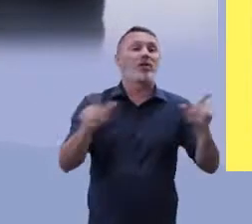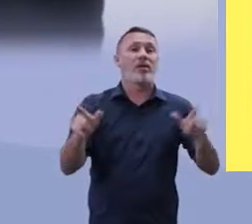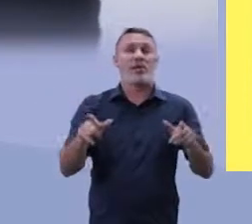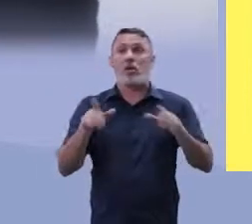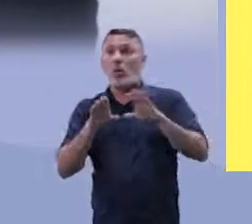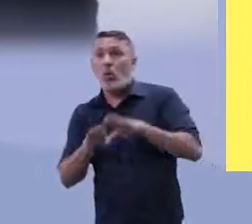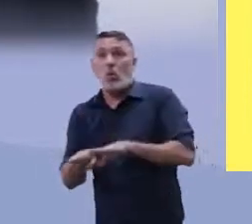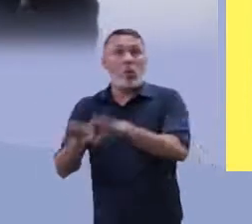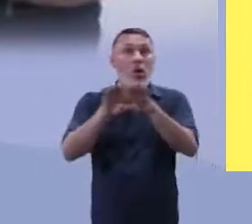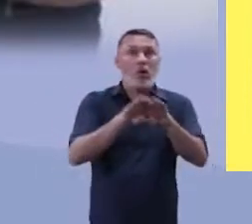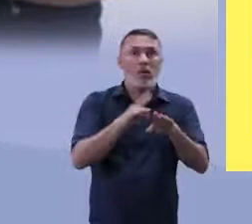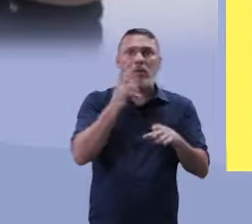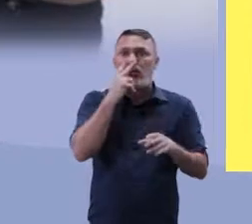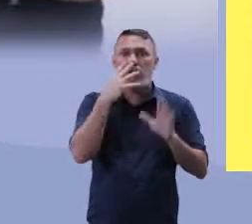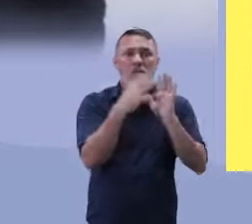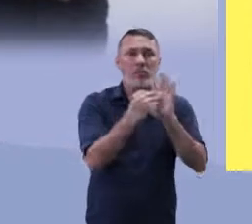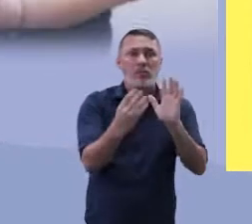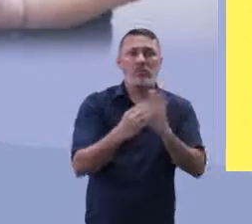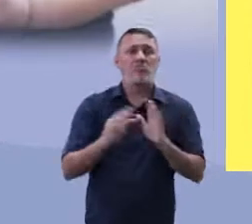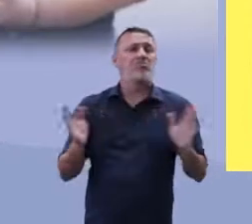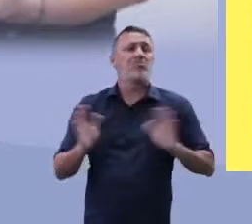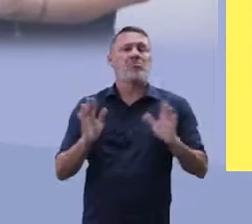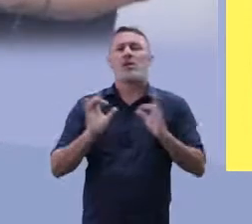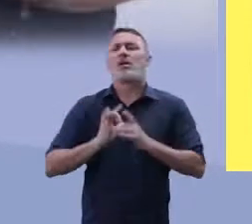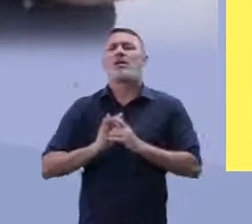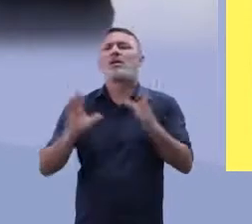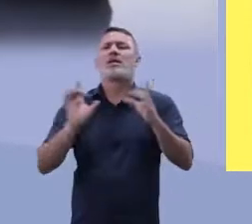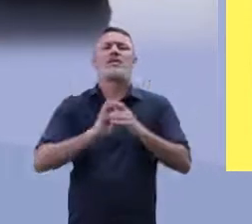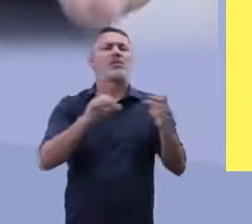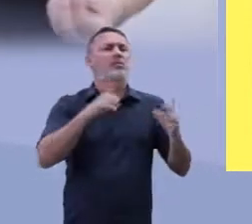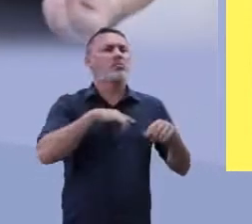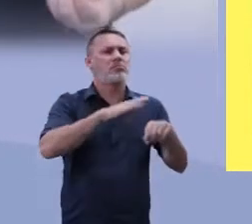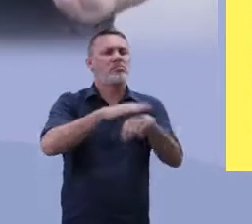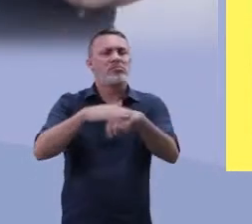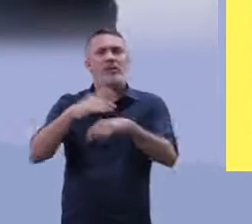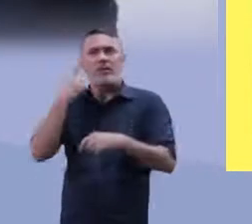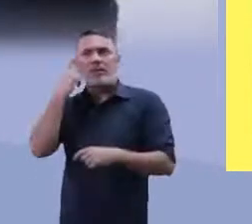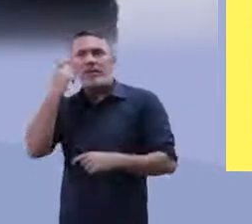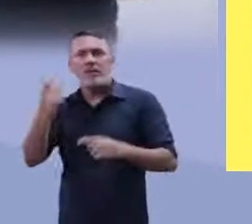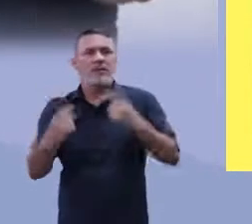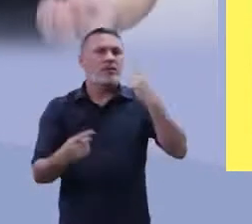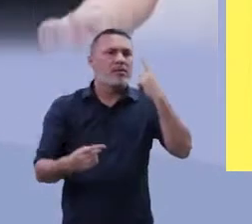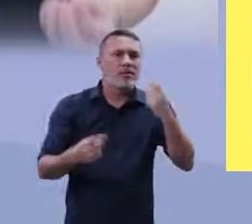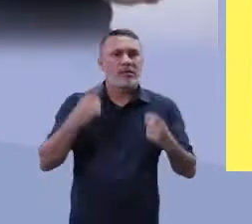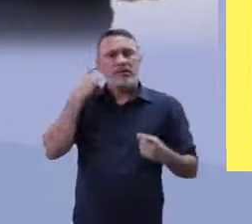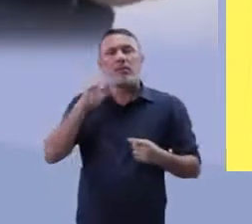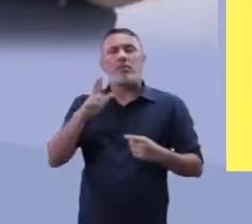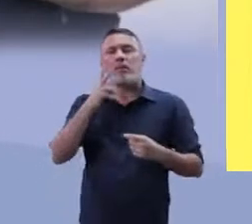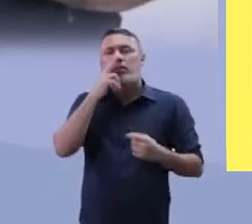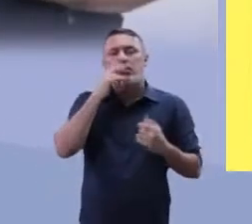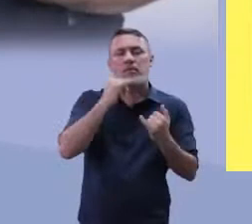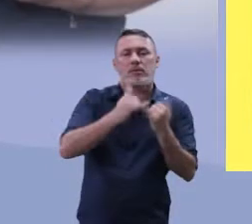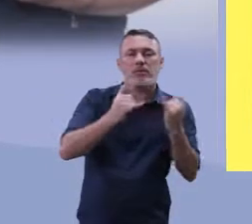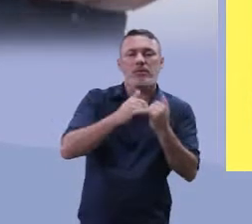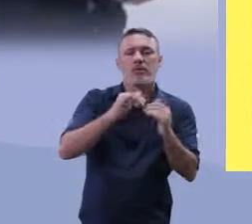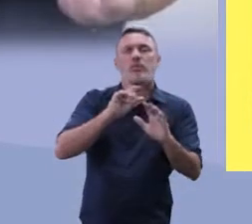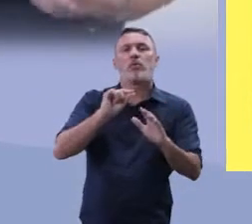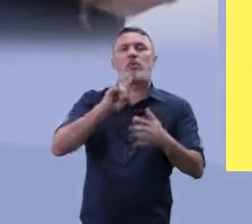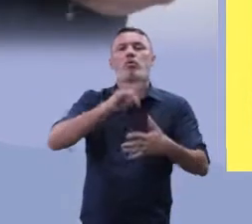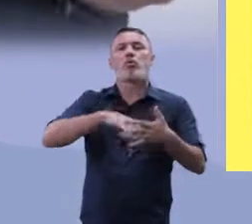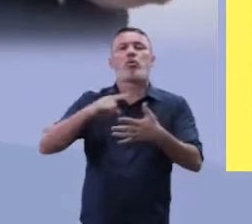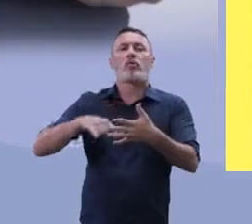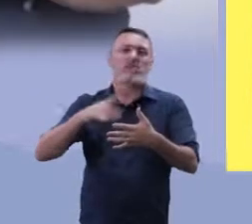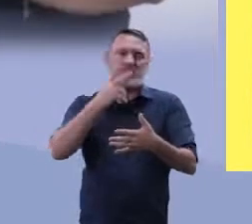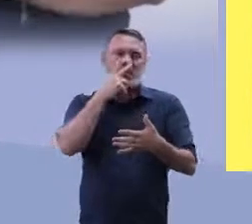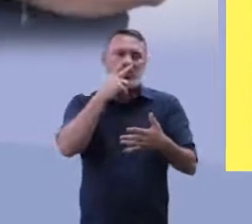um diferente do outro, muito ricos, muito interessantes, mas de caráter documental. Todos